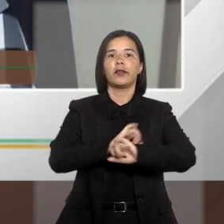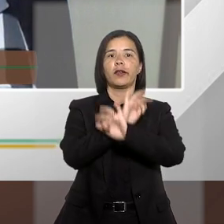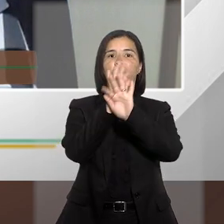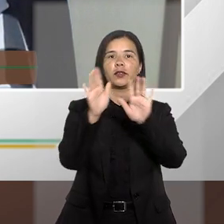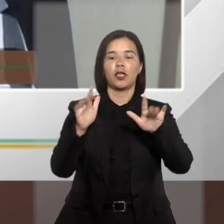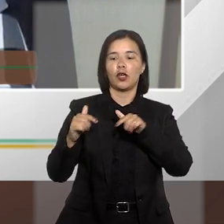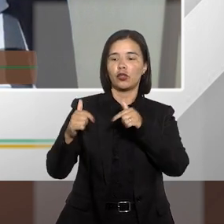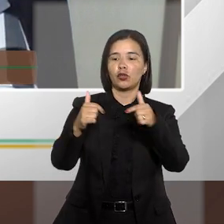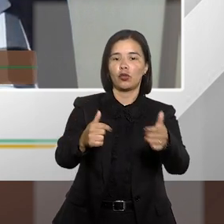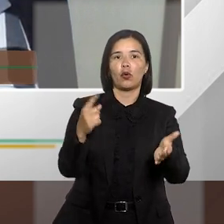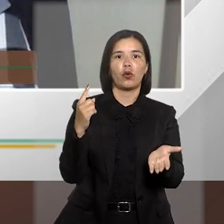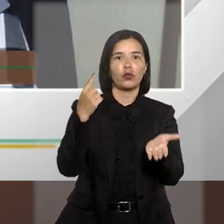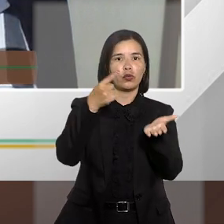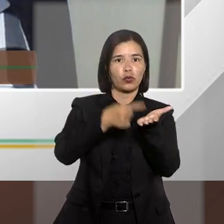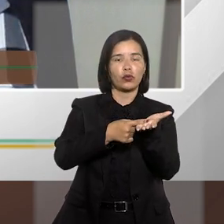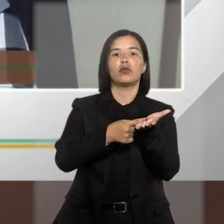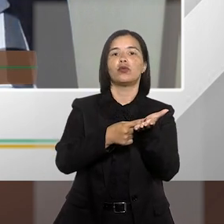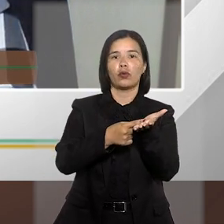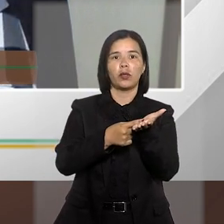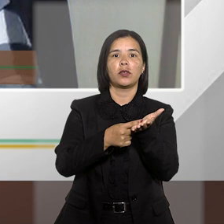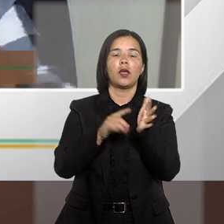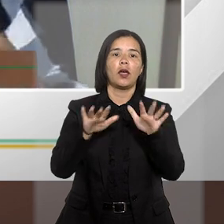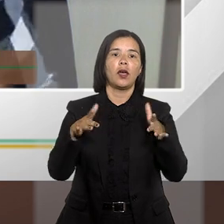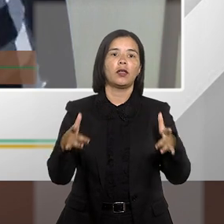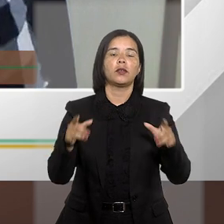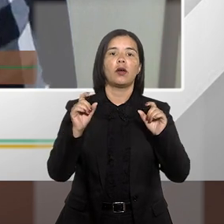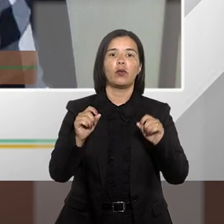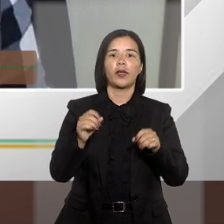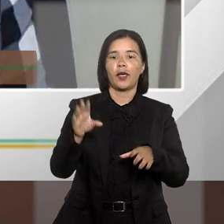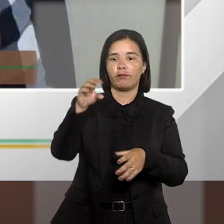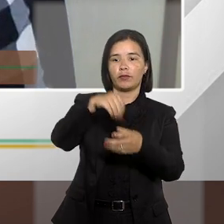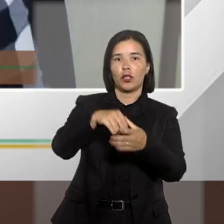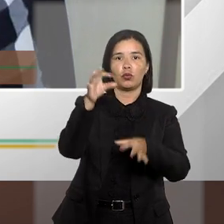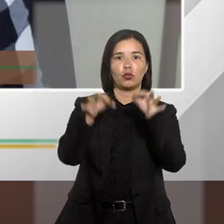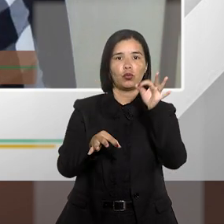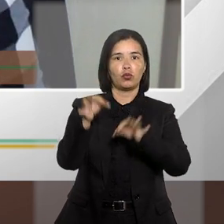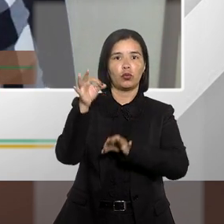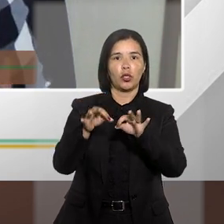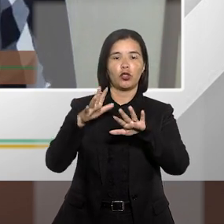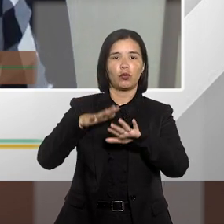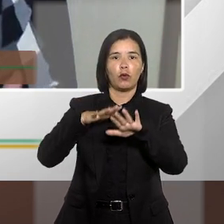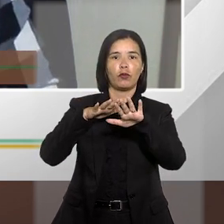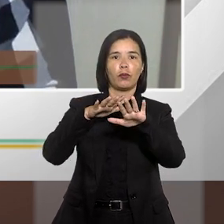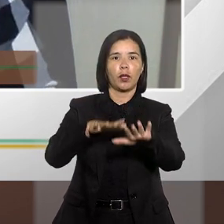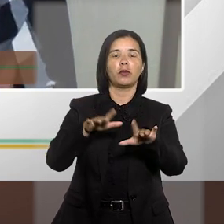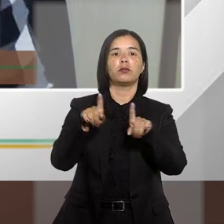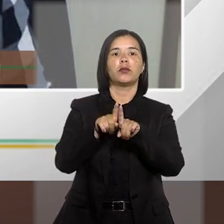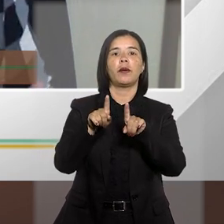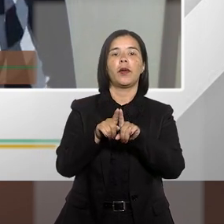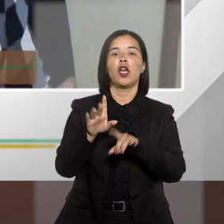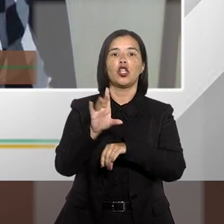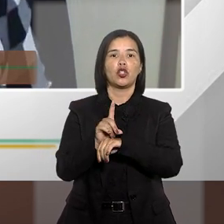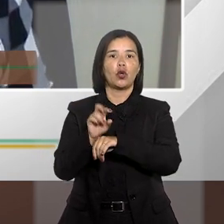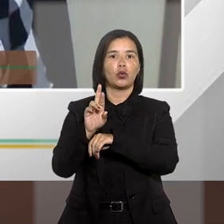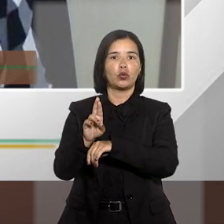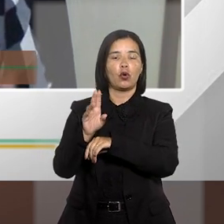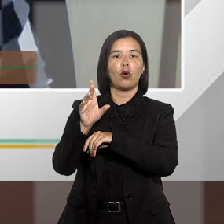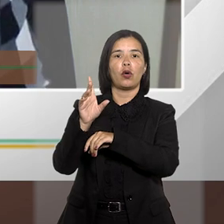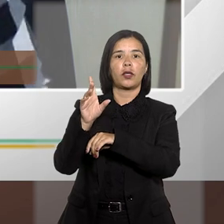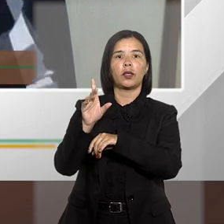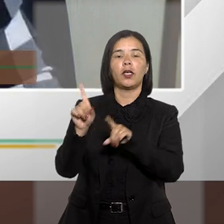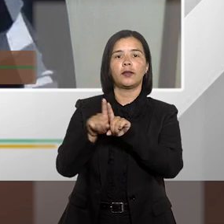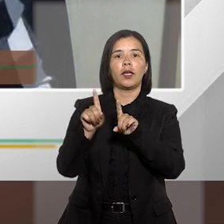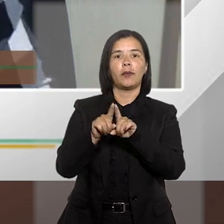as ações, as decisões acabaram absorvendo. Então, o campo jurídico é muito comum o movimento ouvir dos doutores e das doutoras termos